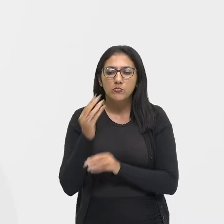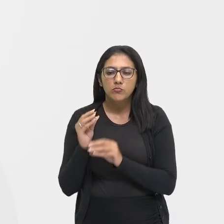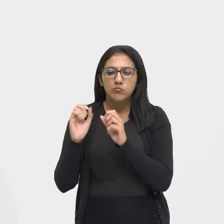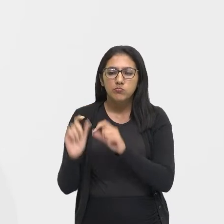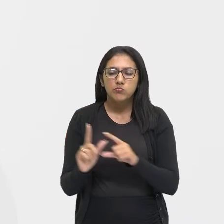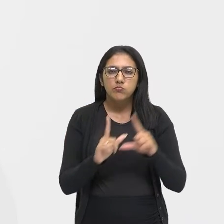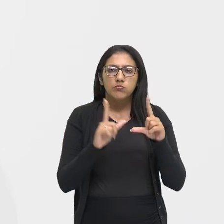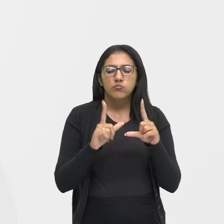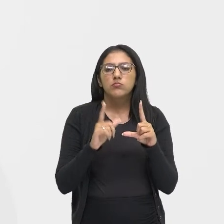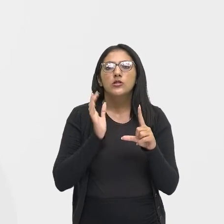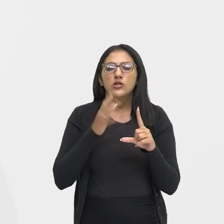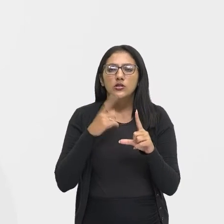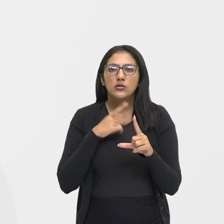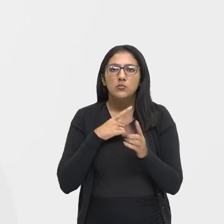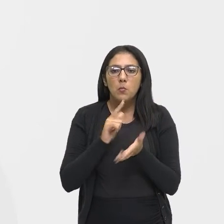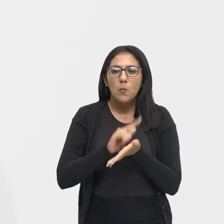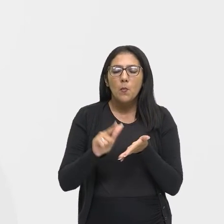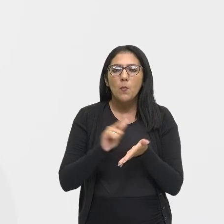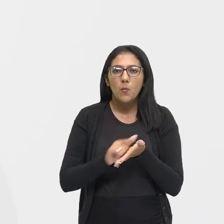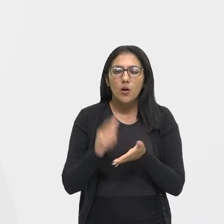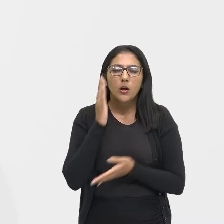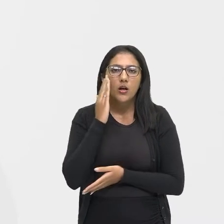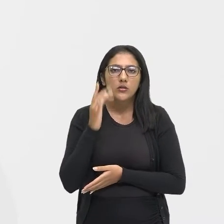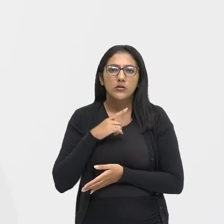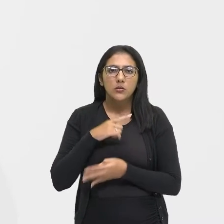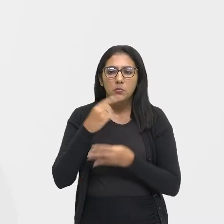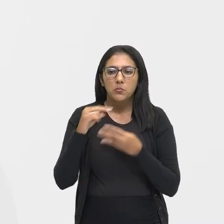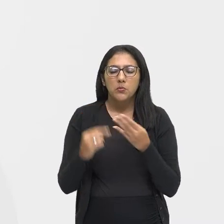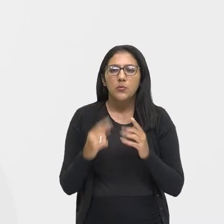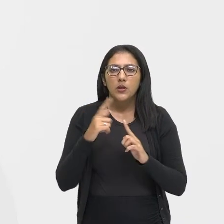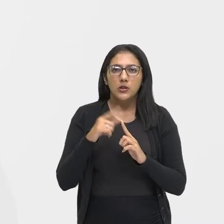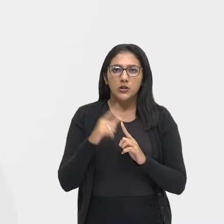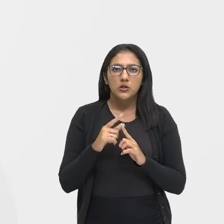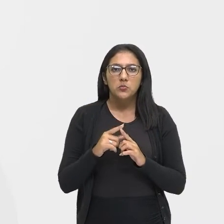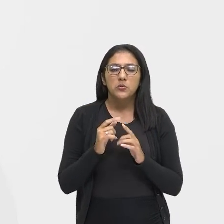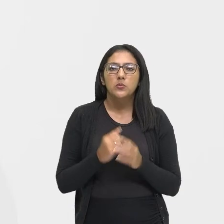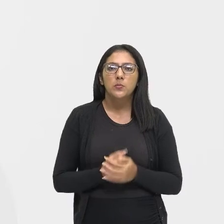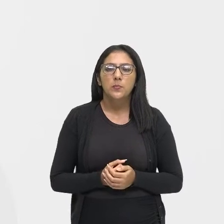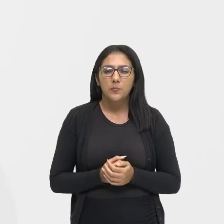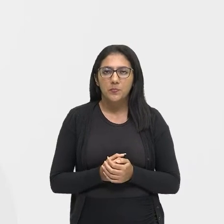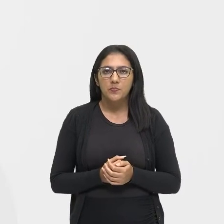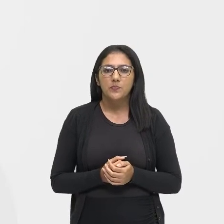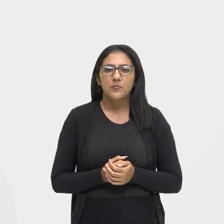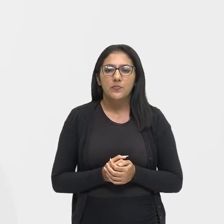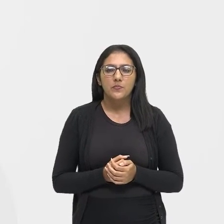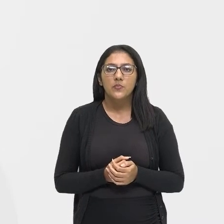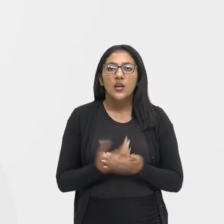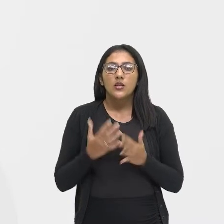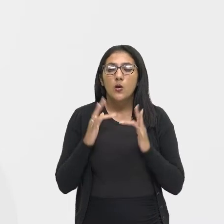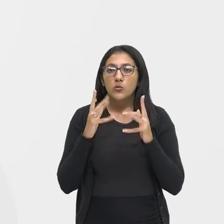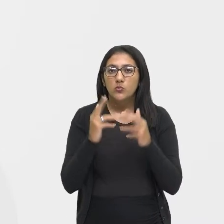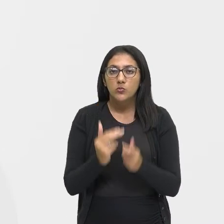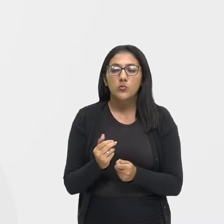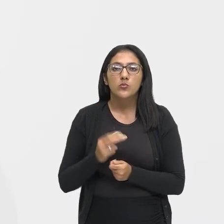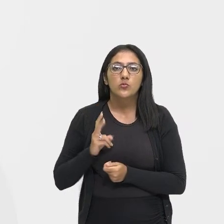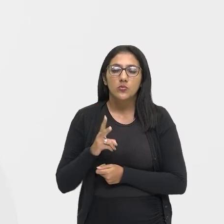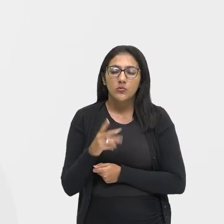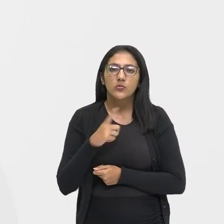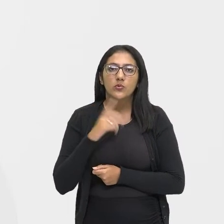As verificações de antivírus e anti-malware devem ser executadas pelo menos uma vez